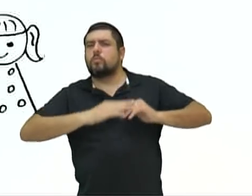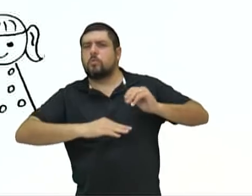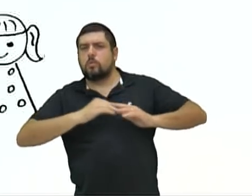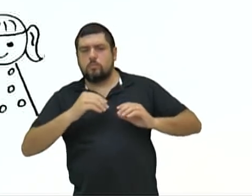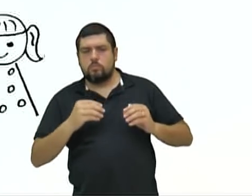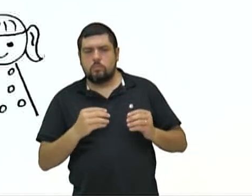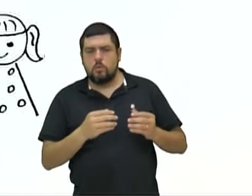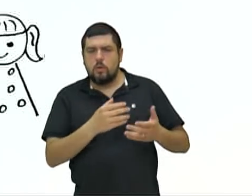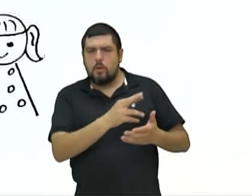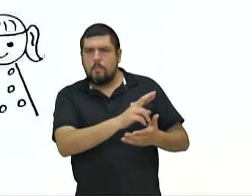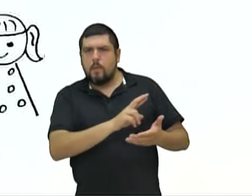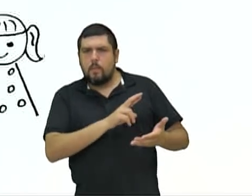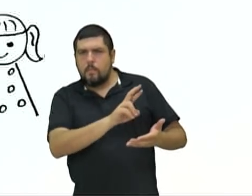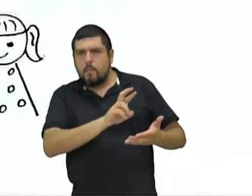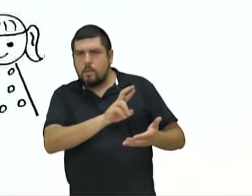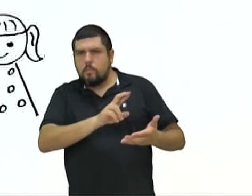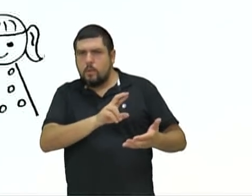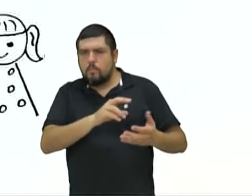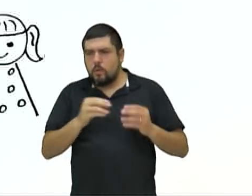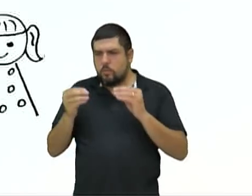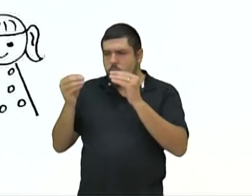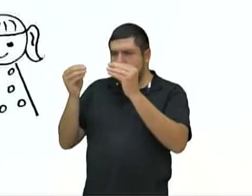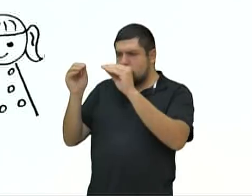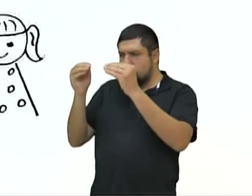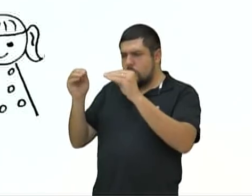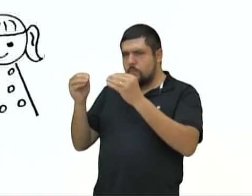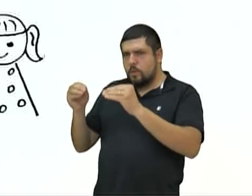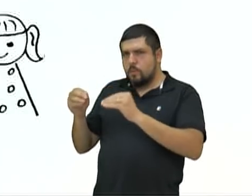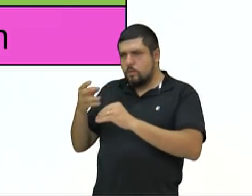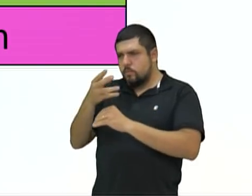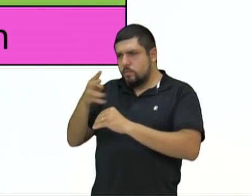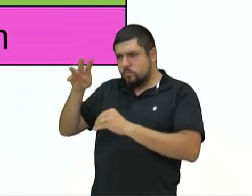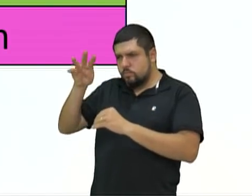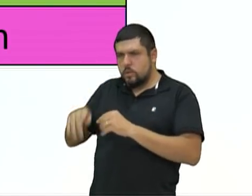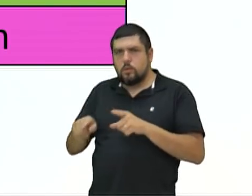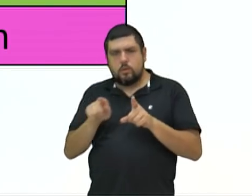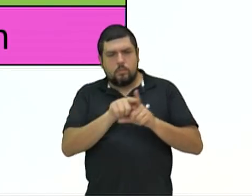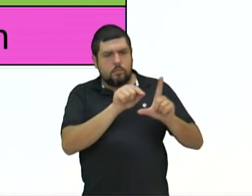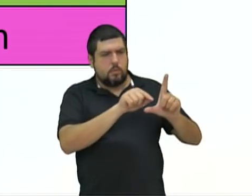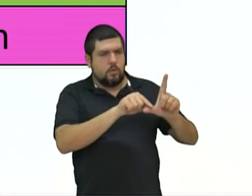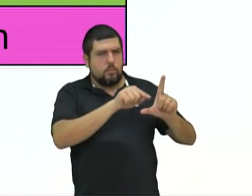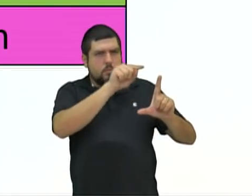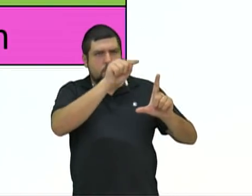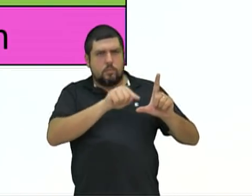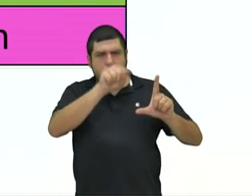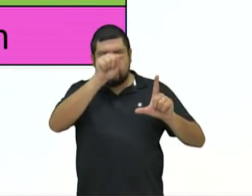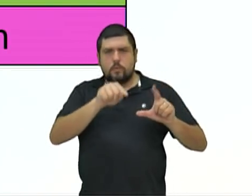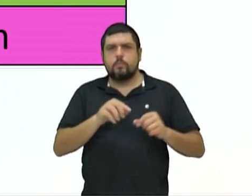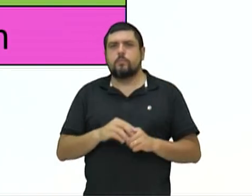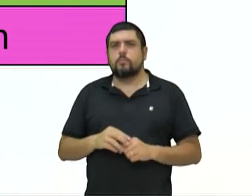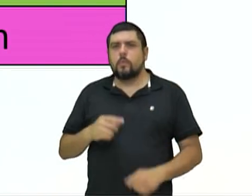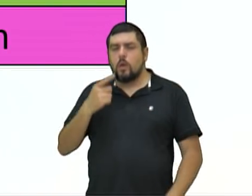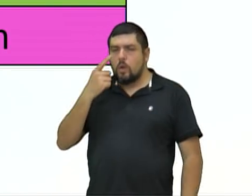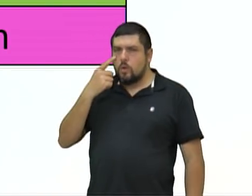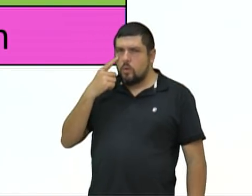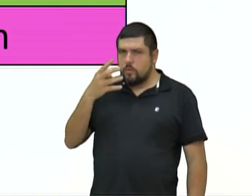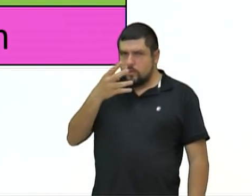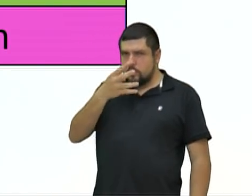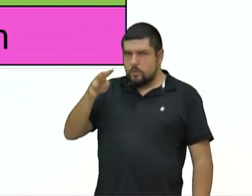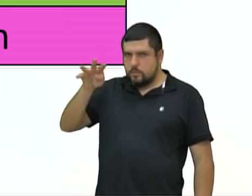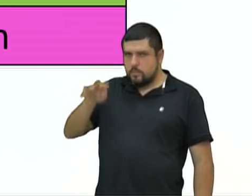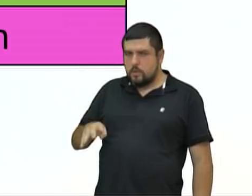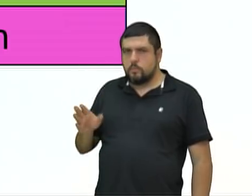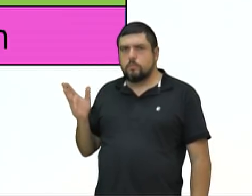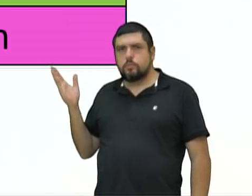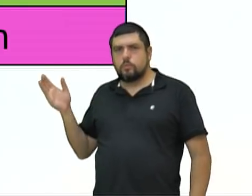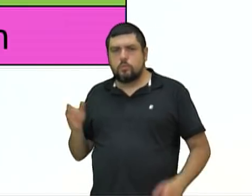colocado em uma tabela e também em um gráfico. Vamos interpretar? Então, observem a tabela. Tem o número de estudantes e